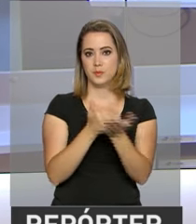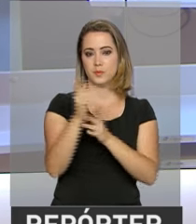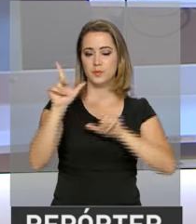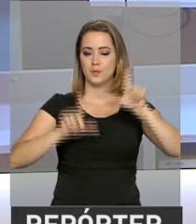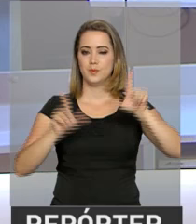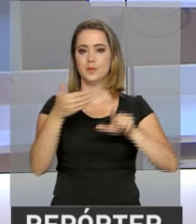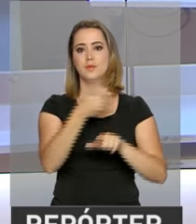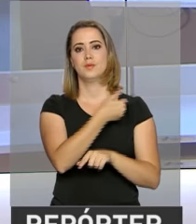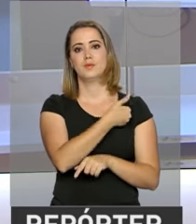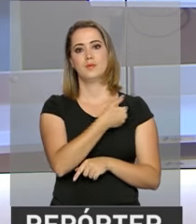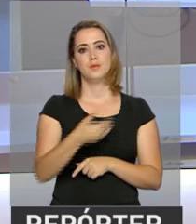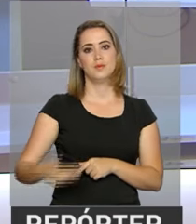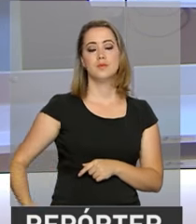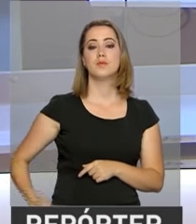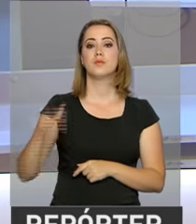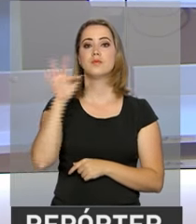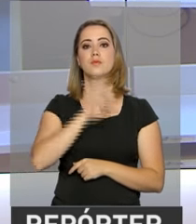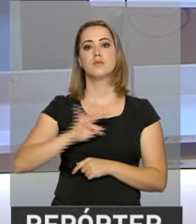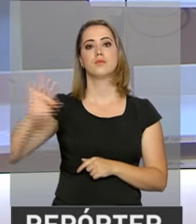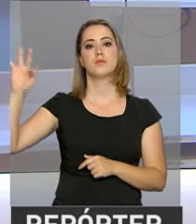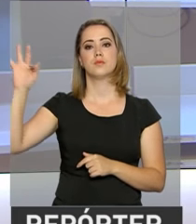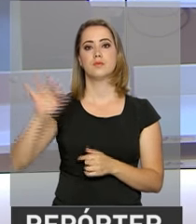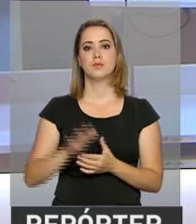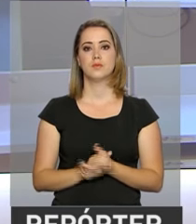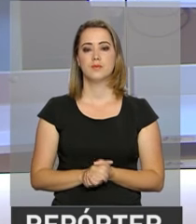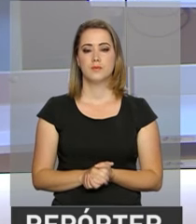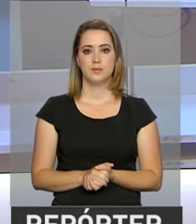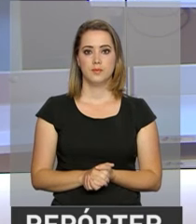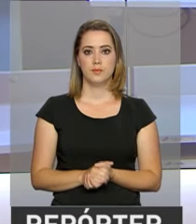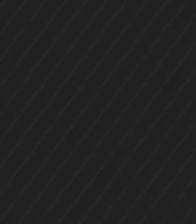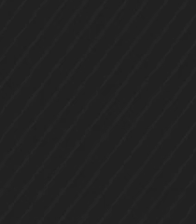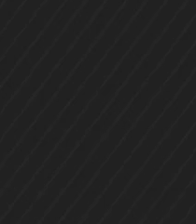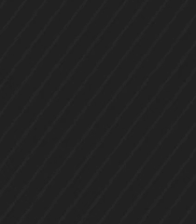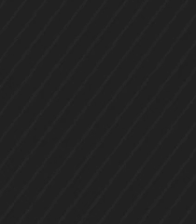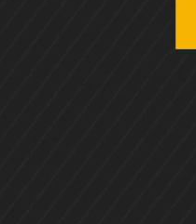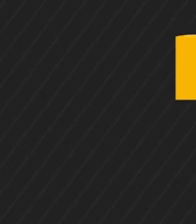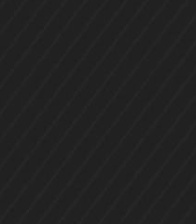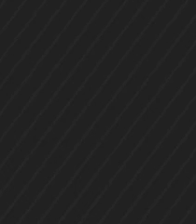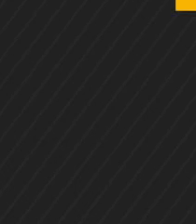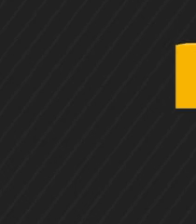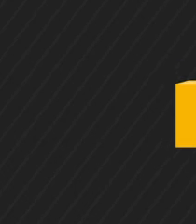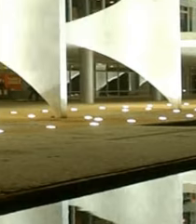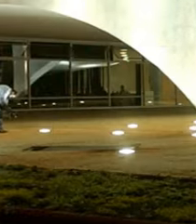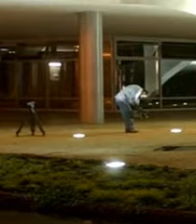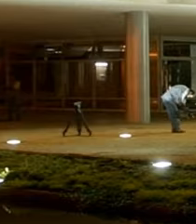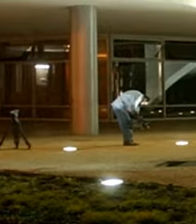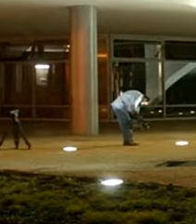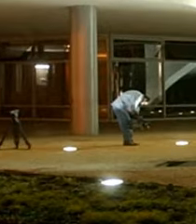continue com a gente, NBR, a TV do Governo Federal.